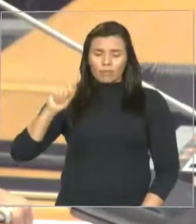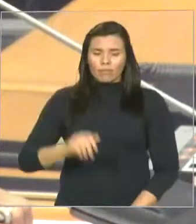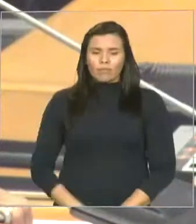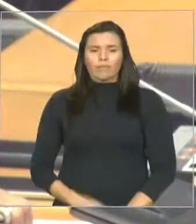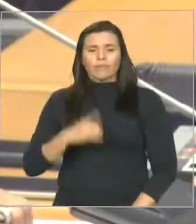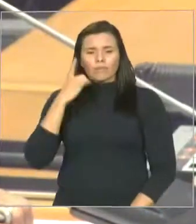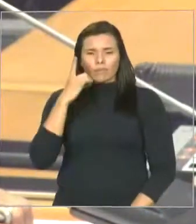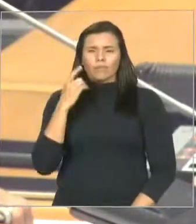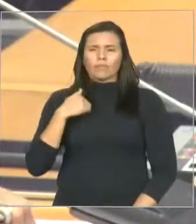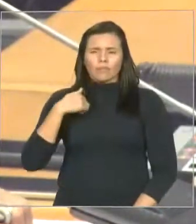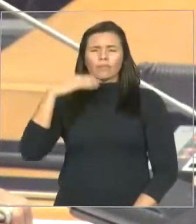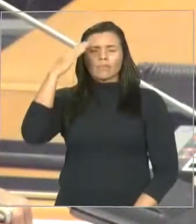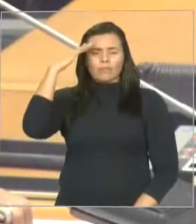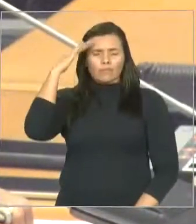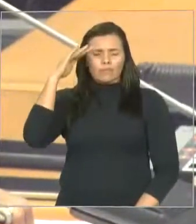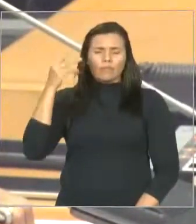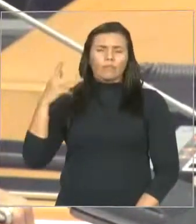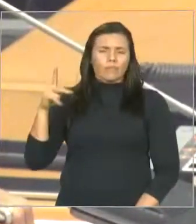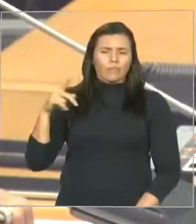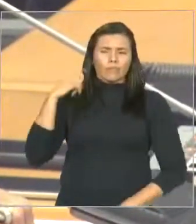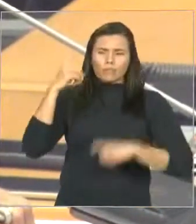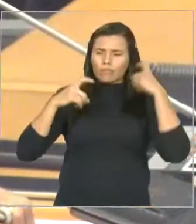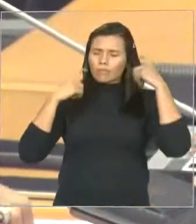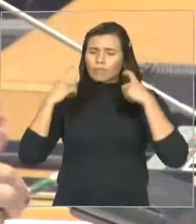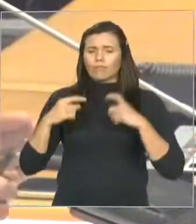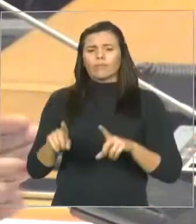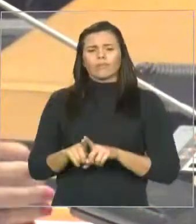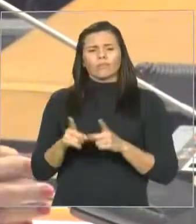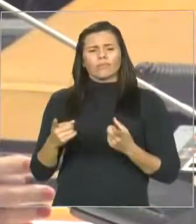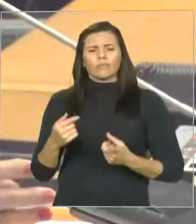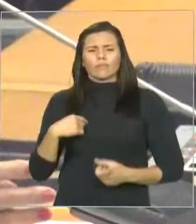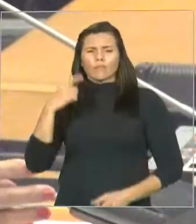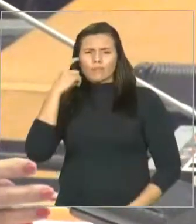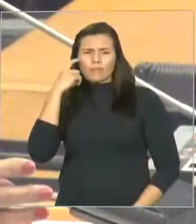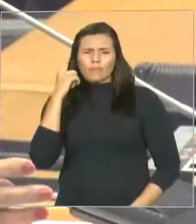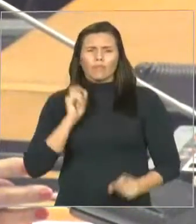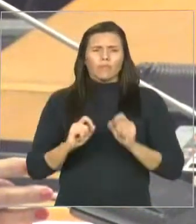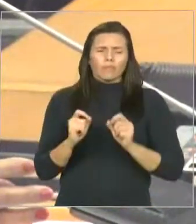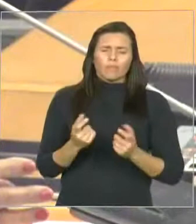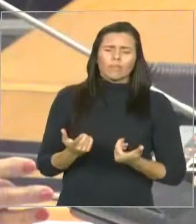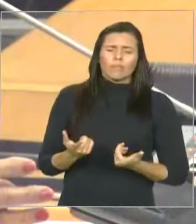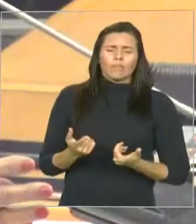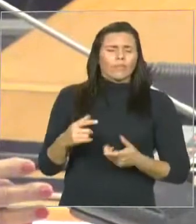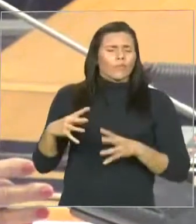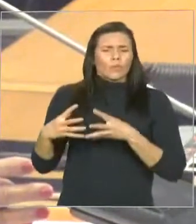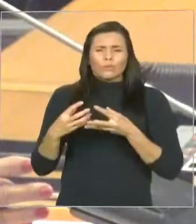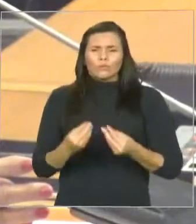estranheza é que tudo que este governo